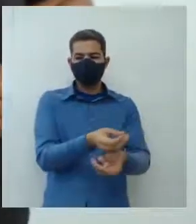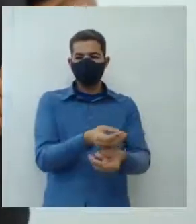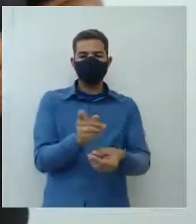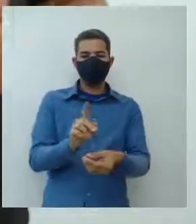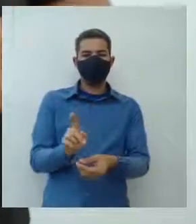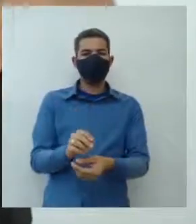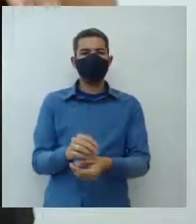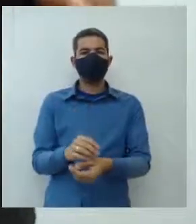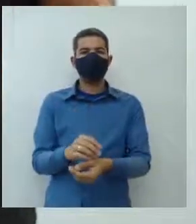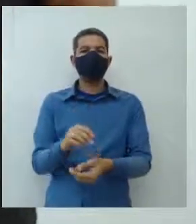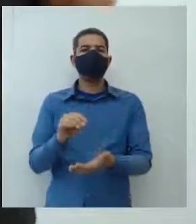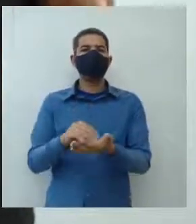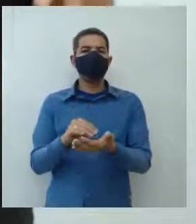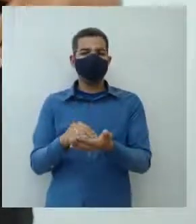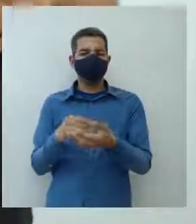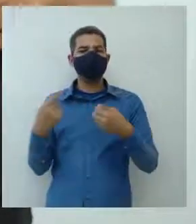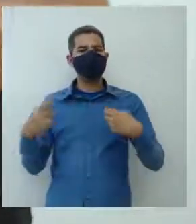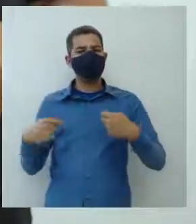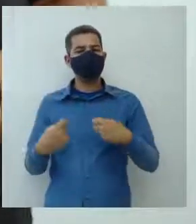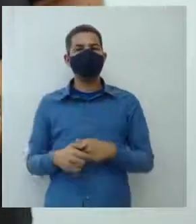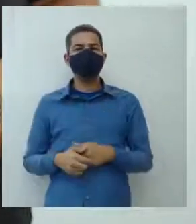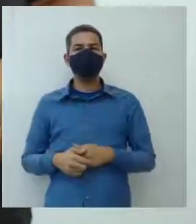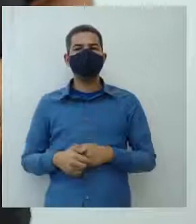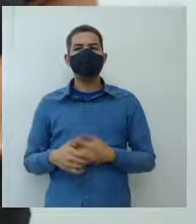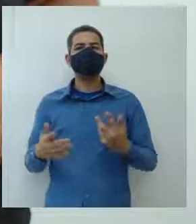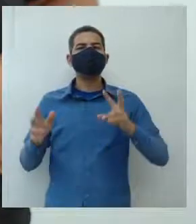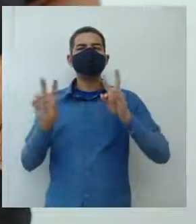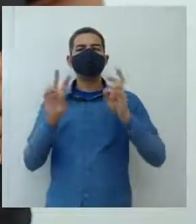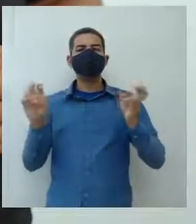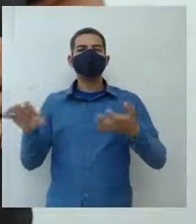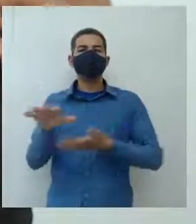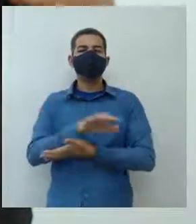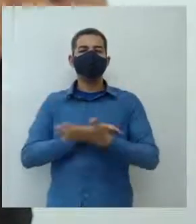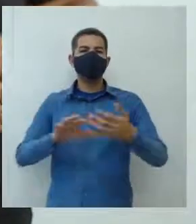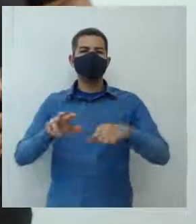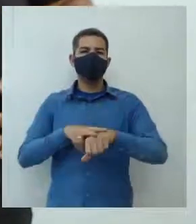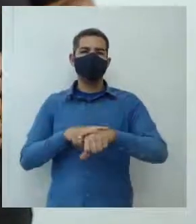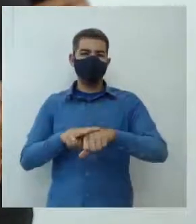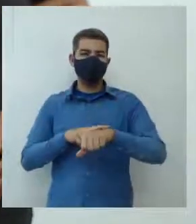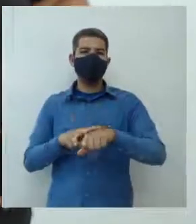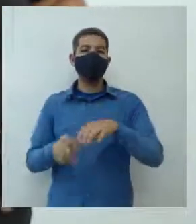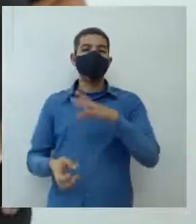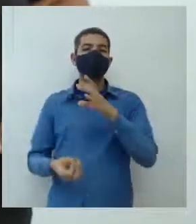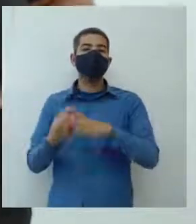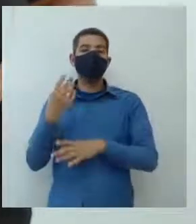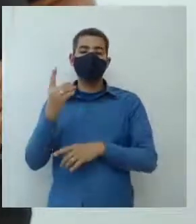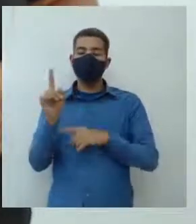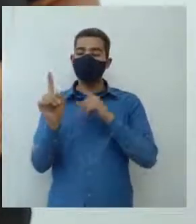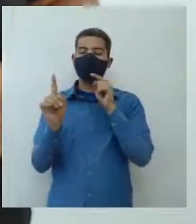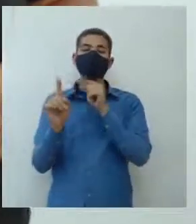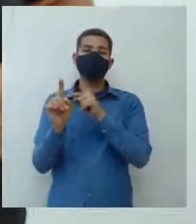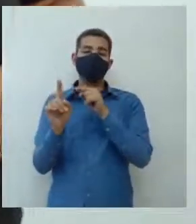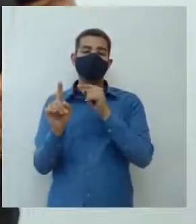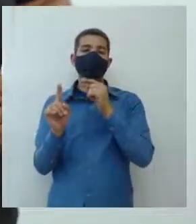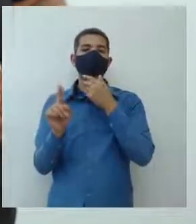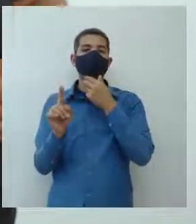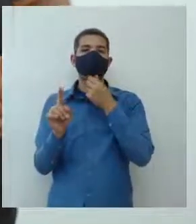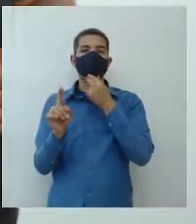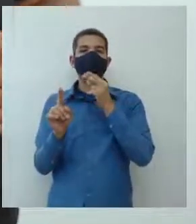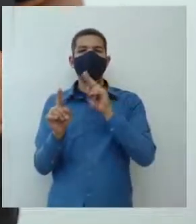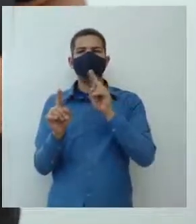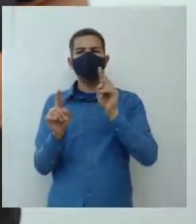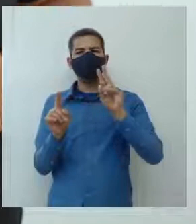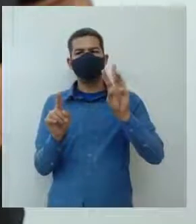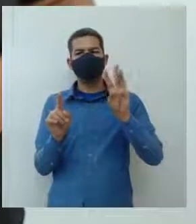mundial. Então essa expressão Revolução Verde, ela foi criada por William Gowan. Então, em uma conferência lá em Washington,